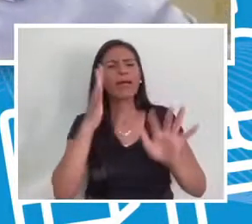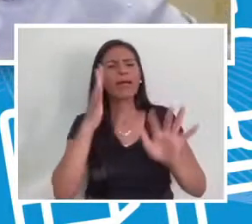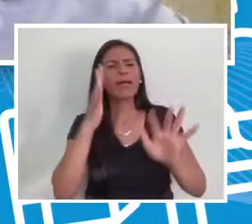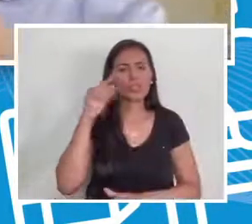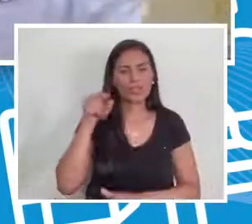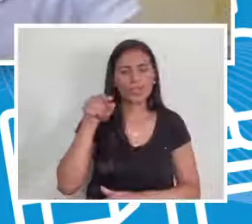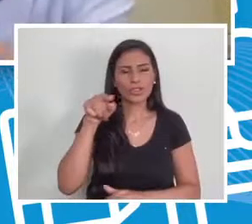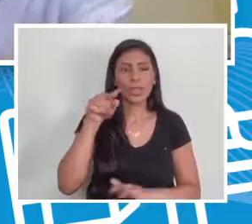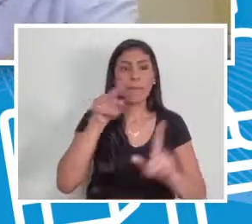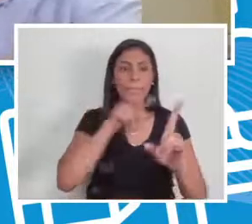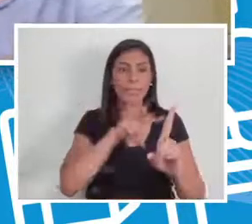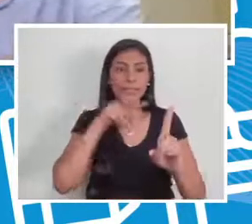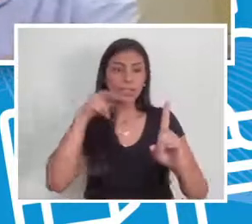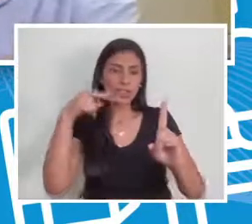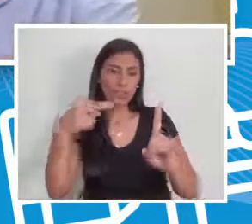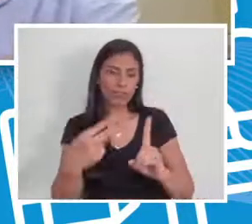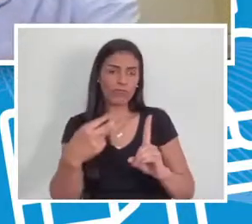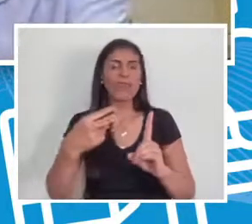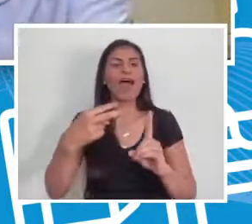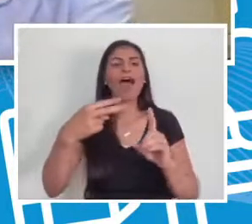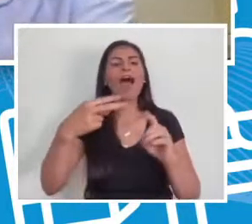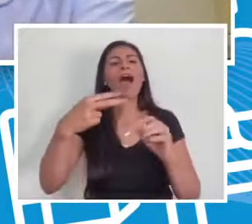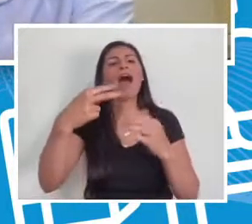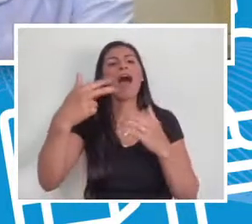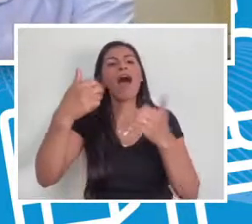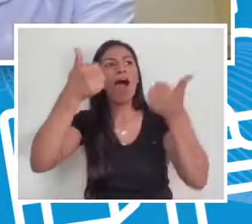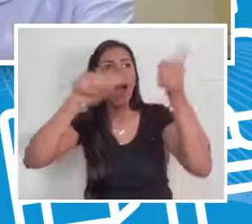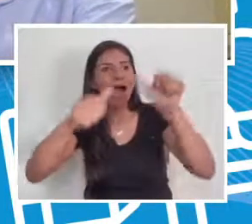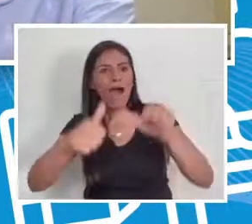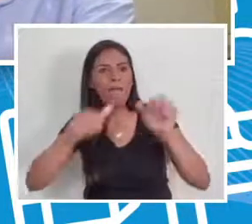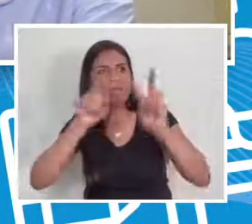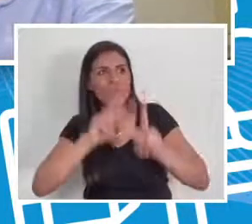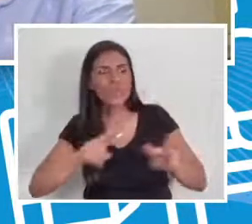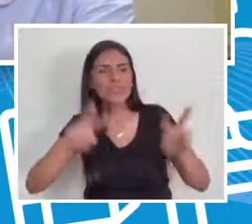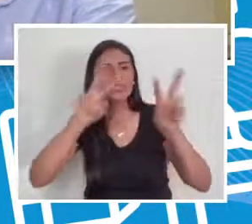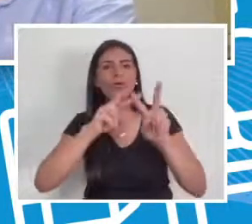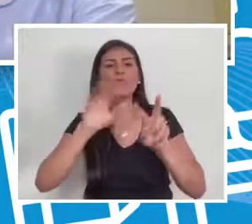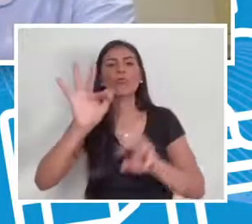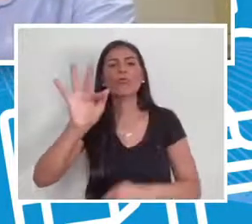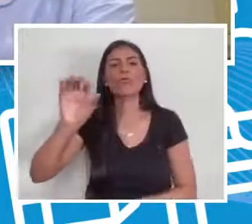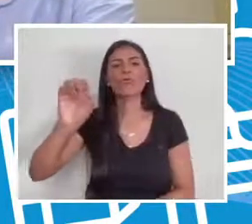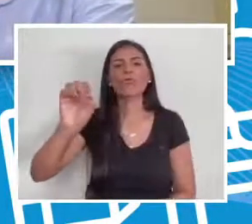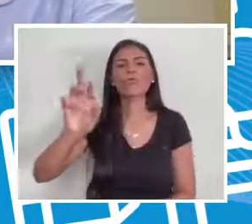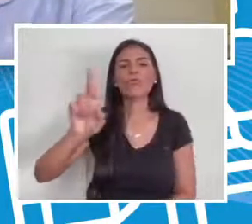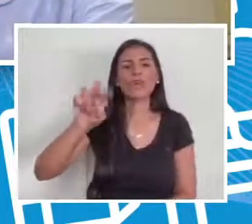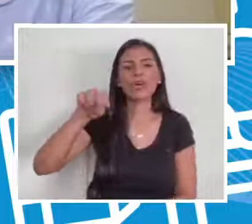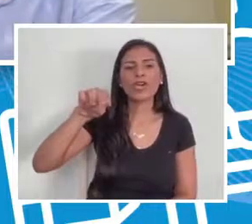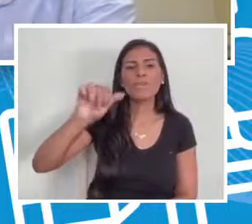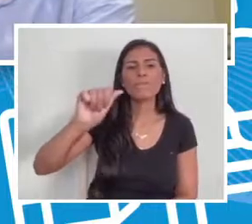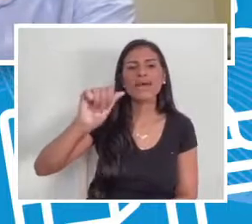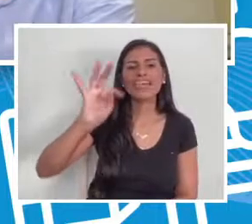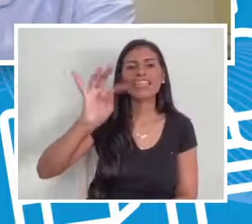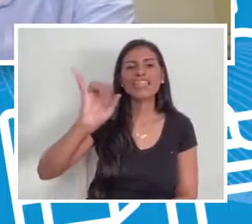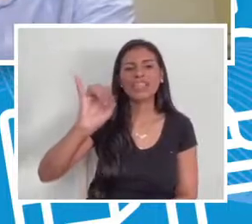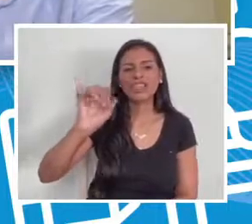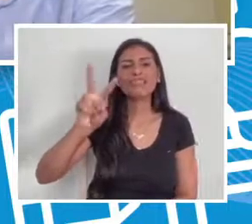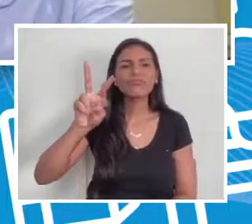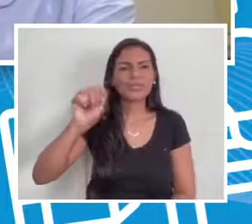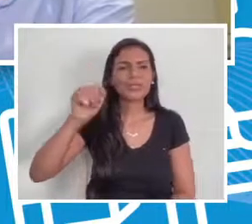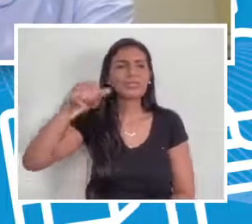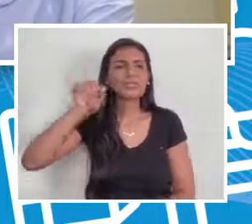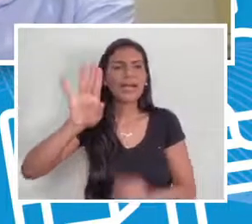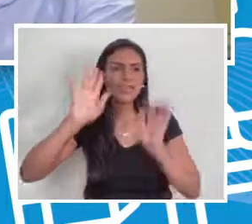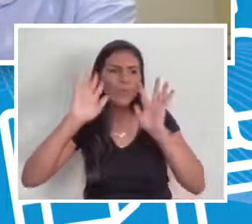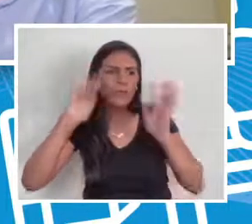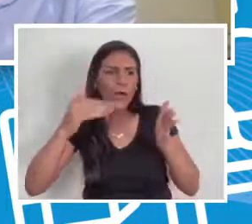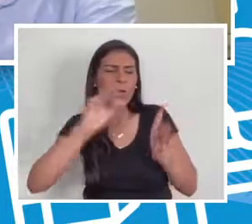de avaliação formativa, certo, e mais essa dimensão mais individualizada, está aí